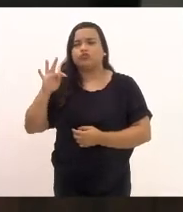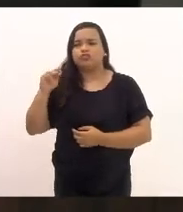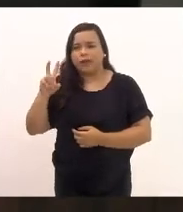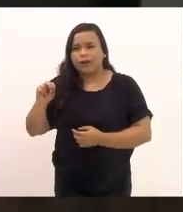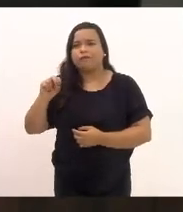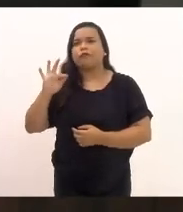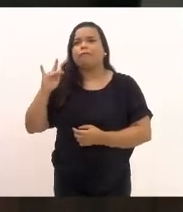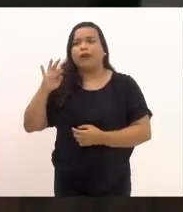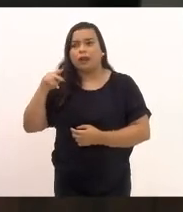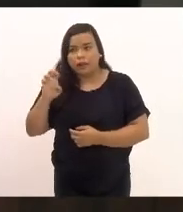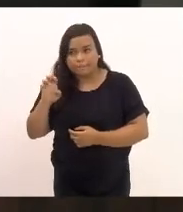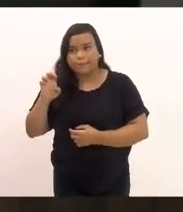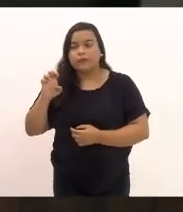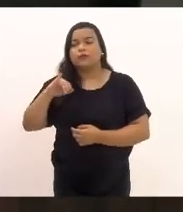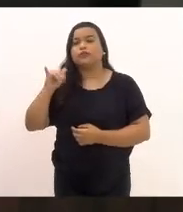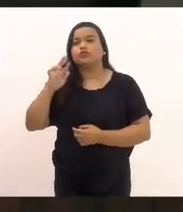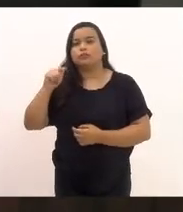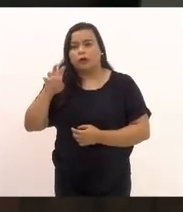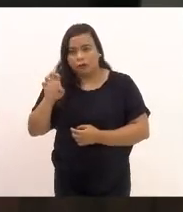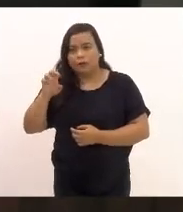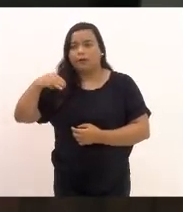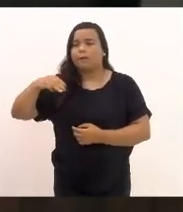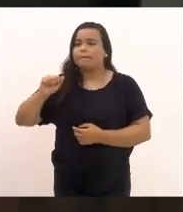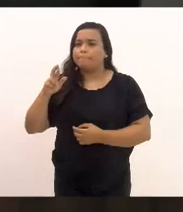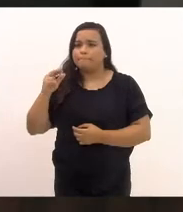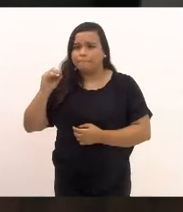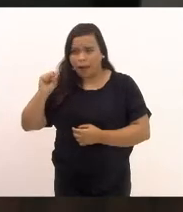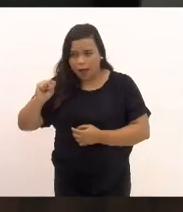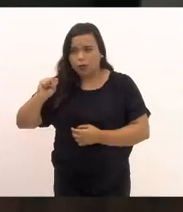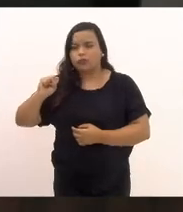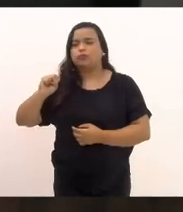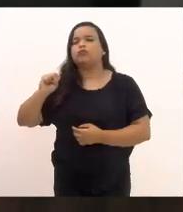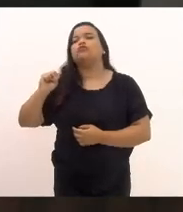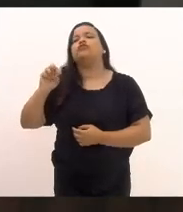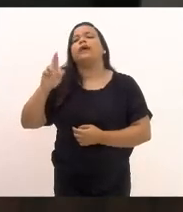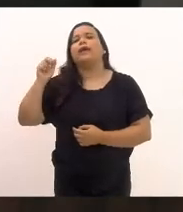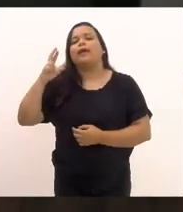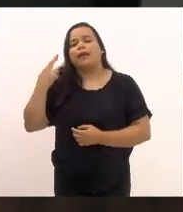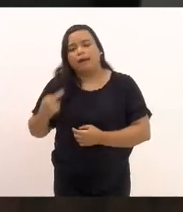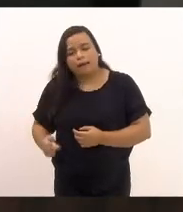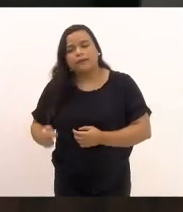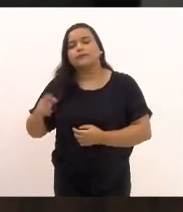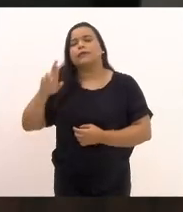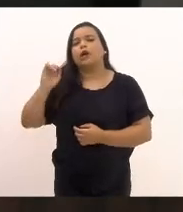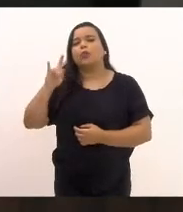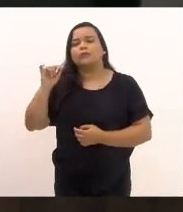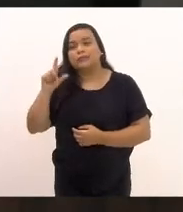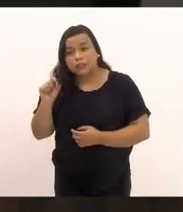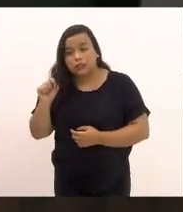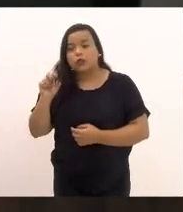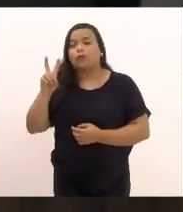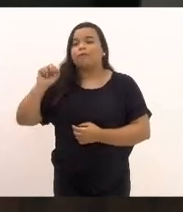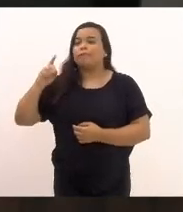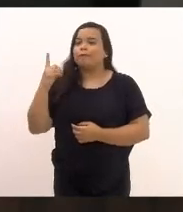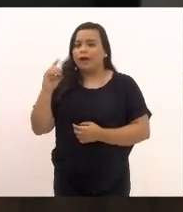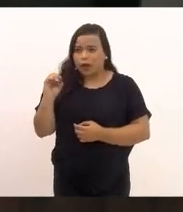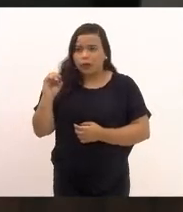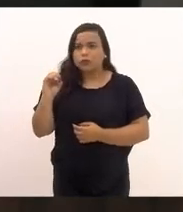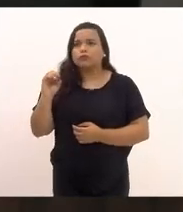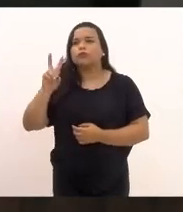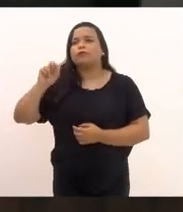Luiz Martins, Márcio Roberto, Marcos Abraão, Marcos Miller, Renata Souza, Renato Zaca, Rodrigo Amorim, Valdo Ceasa, Valdeci da